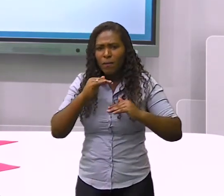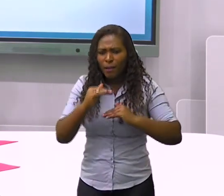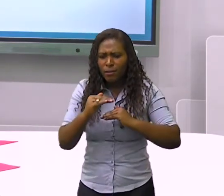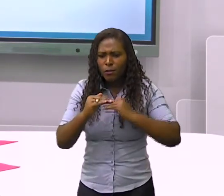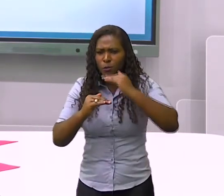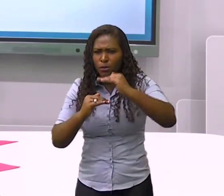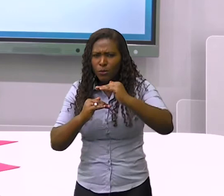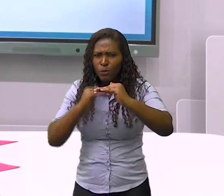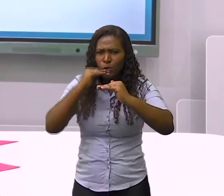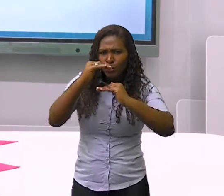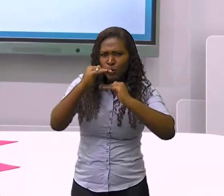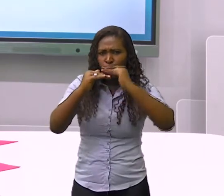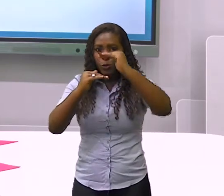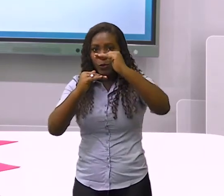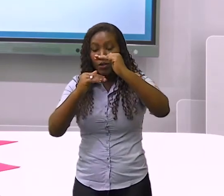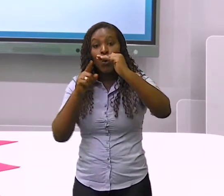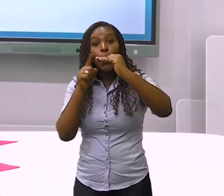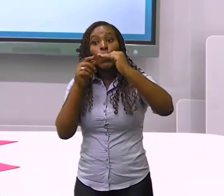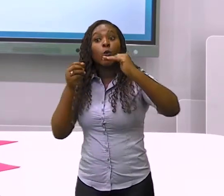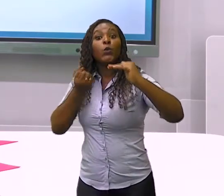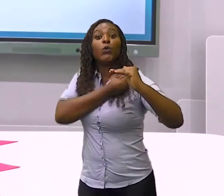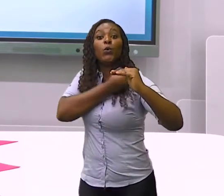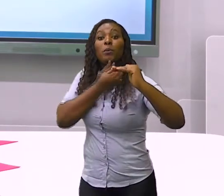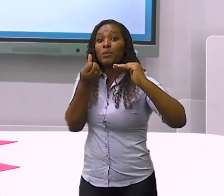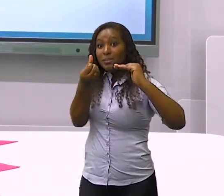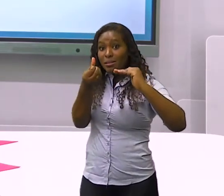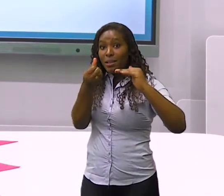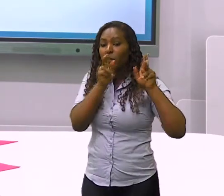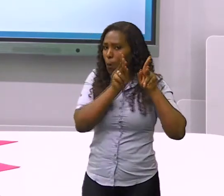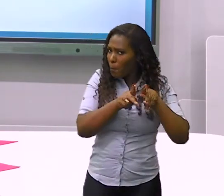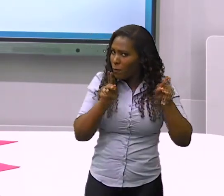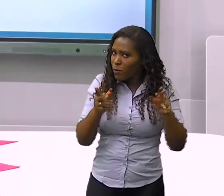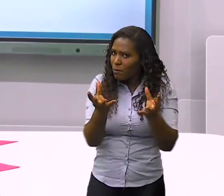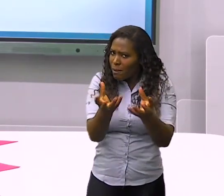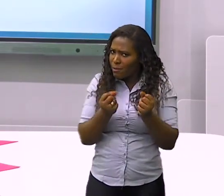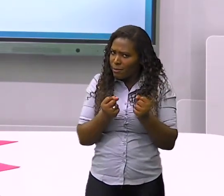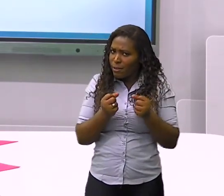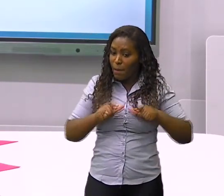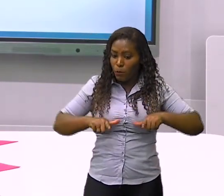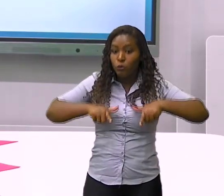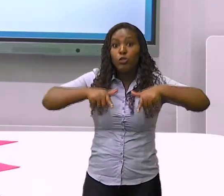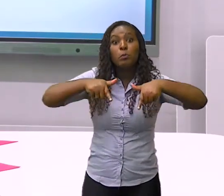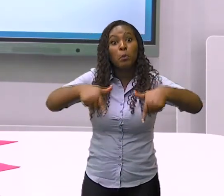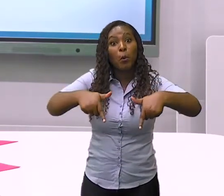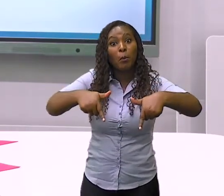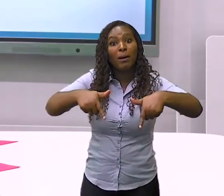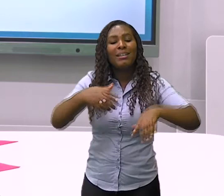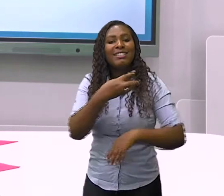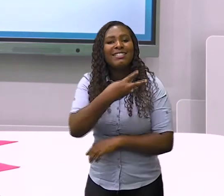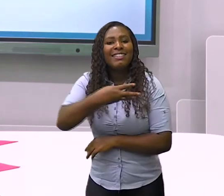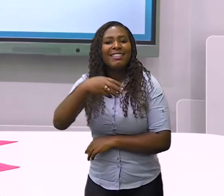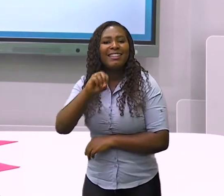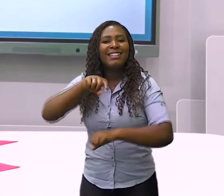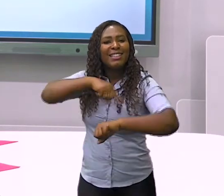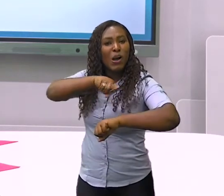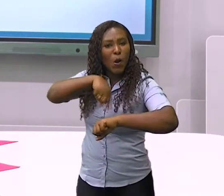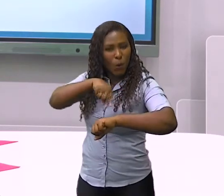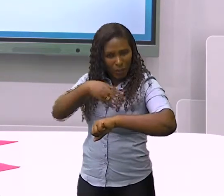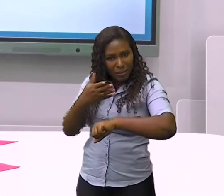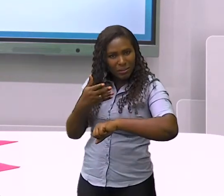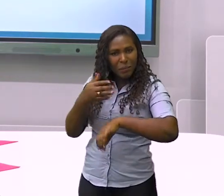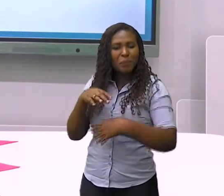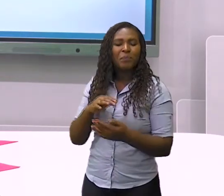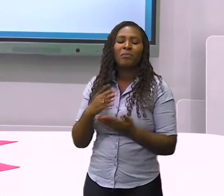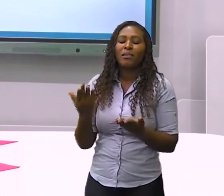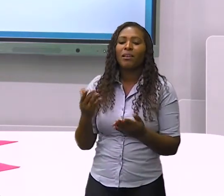nível 6, o professor recebe um certificado de 30 horas. E aí, mais tarde, né, no decorrer do campeonato,